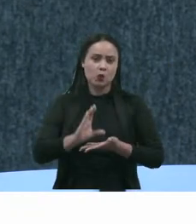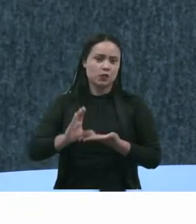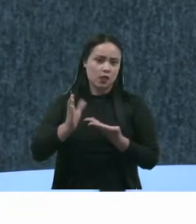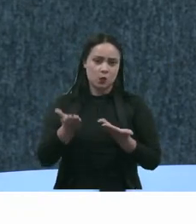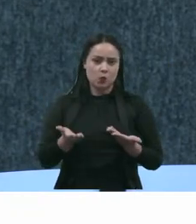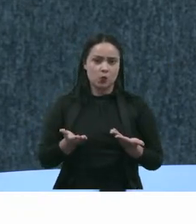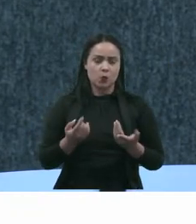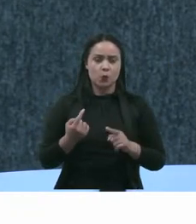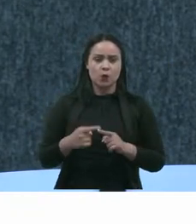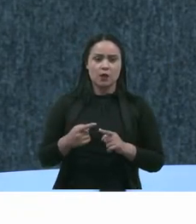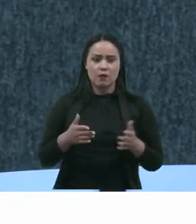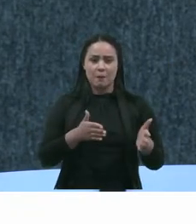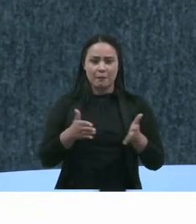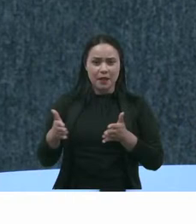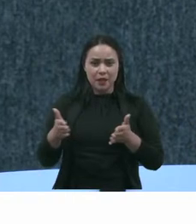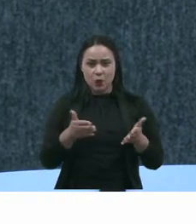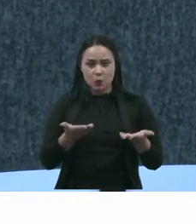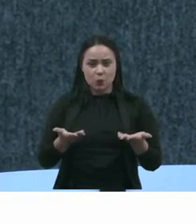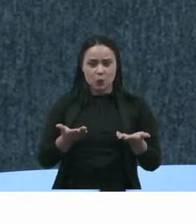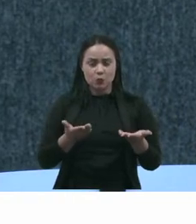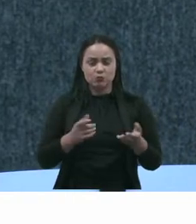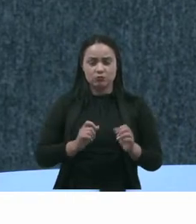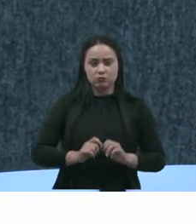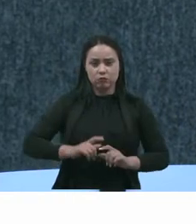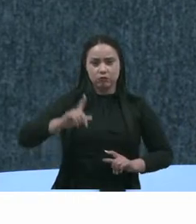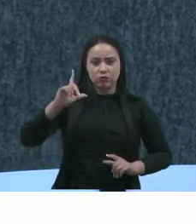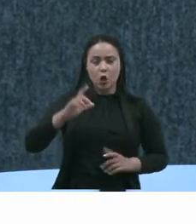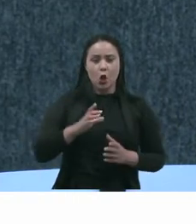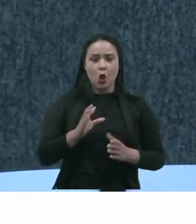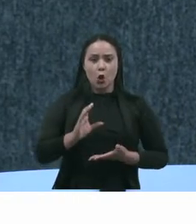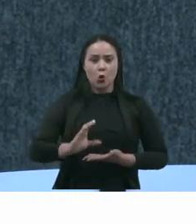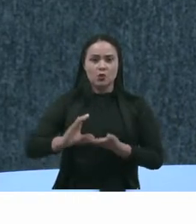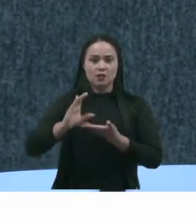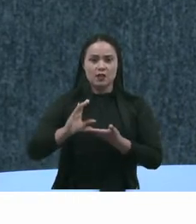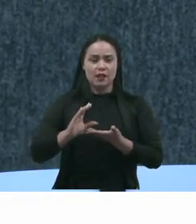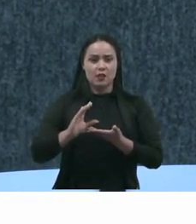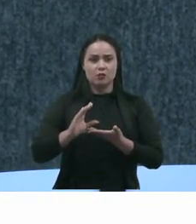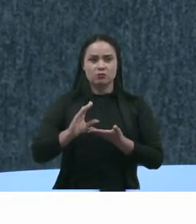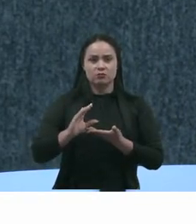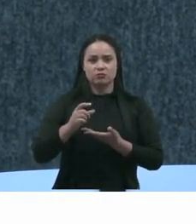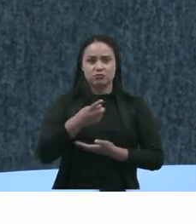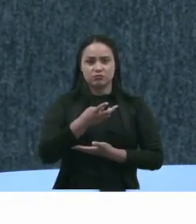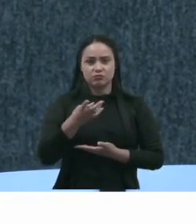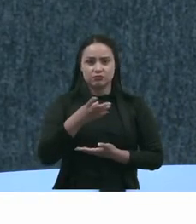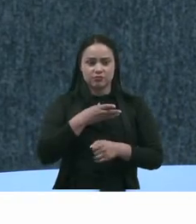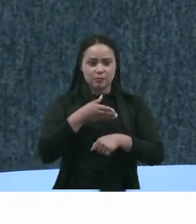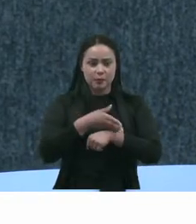Seguramente, por um período muito expressivo, o Conselho ficou sem o seu número, né,